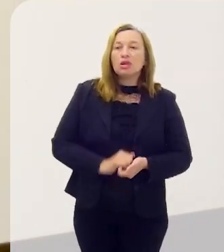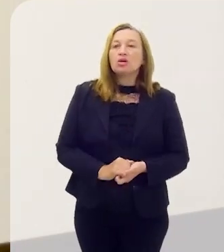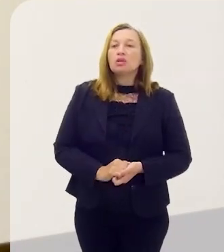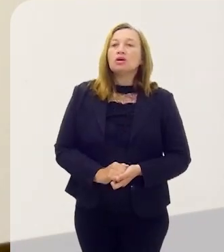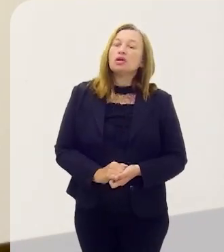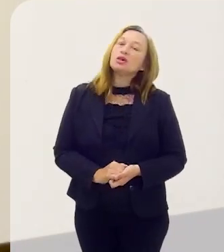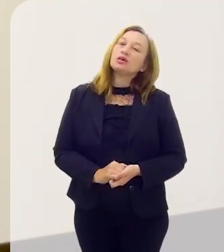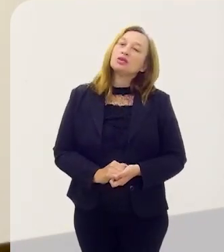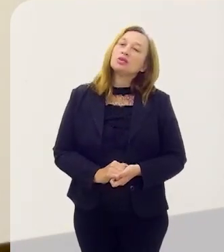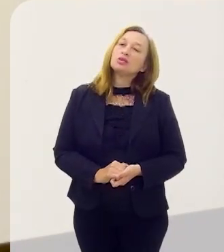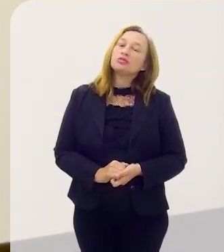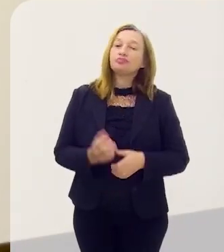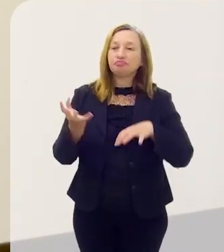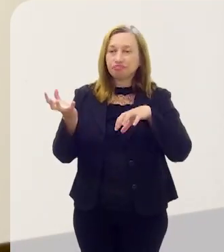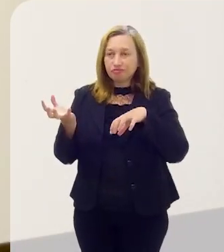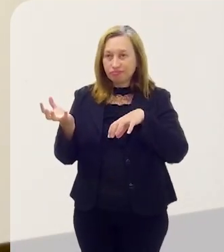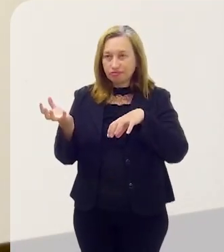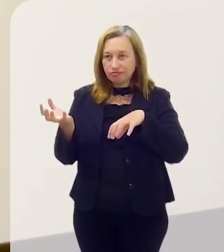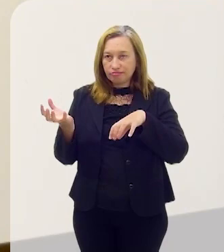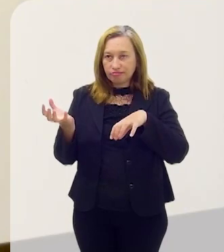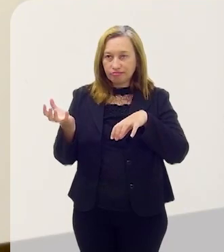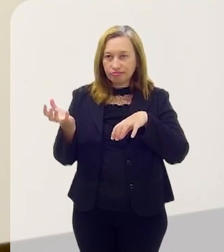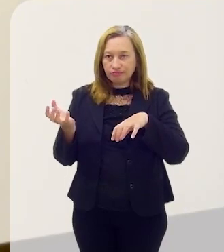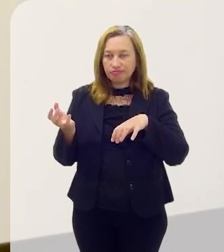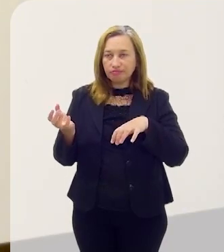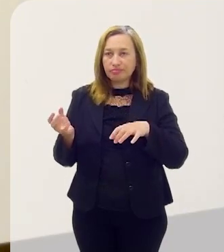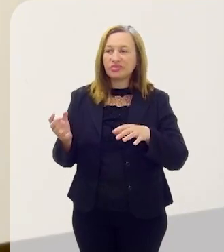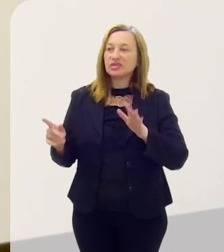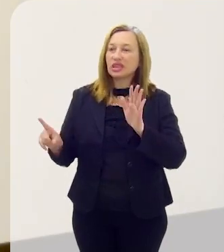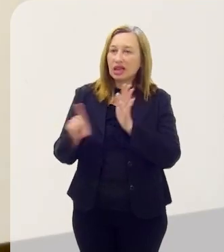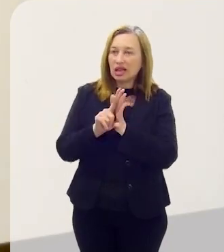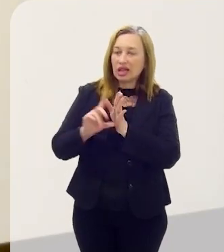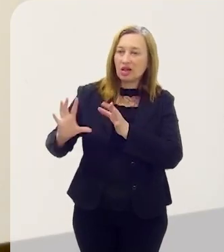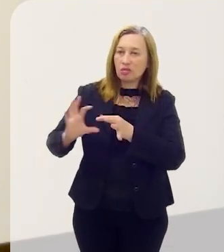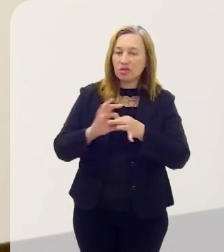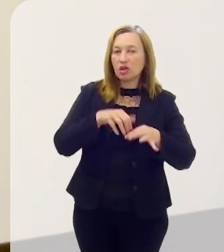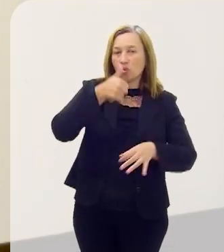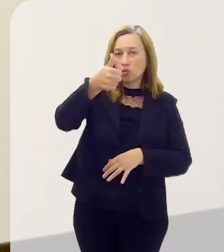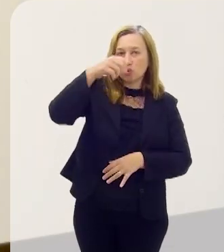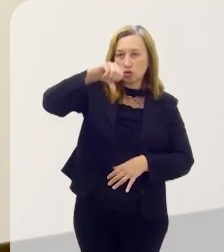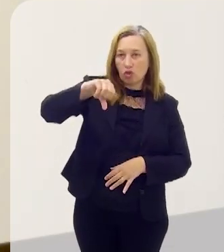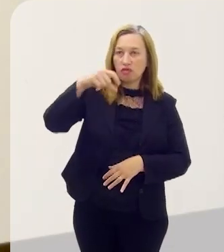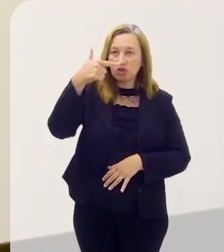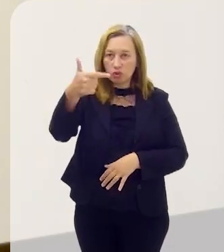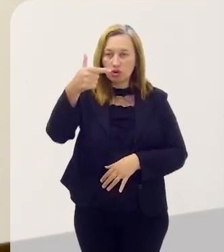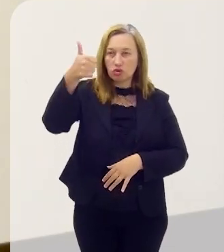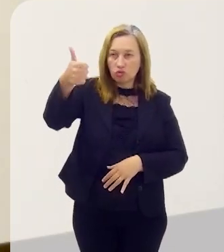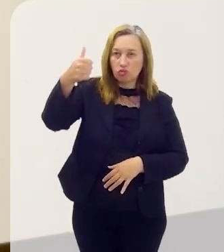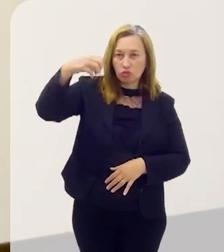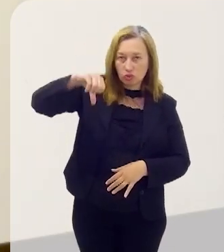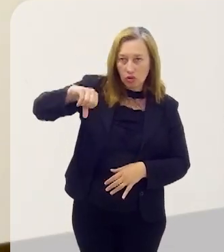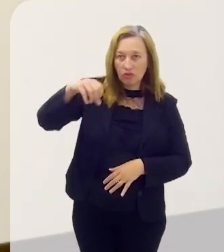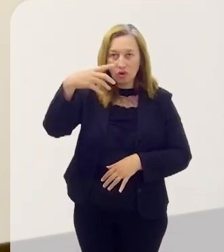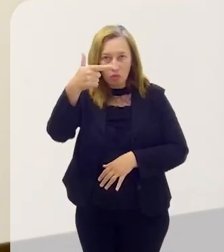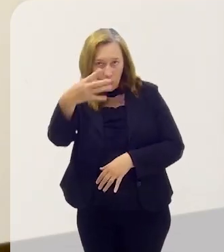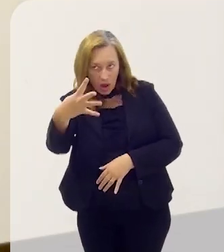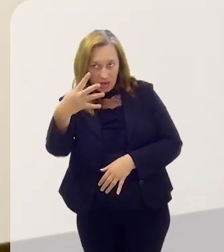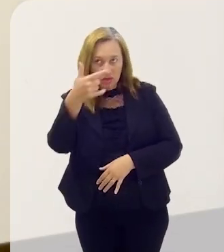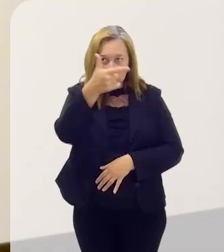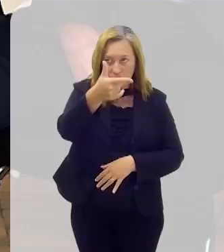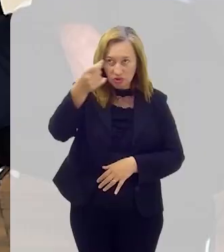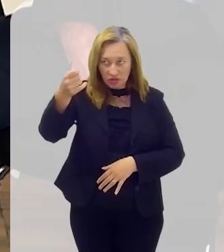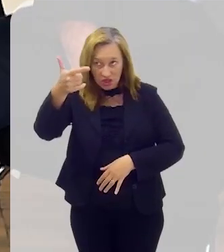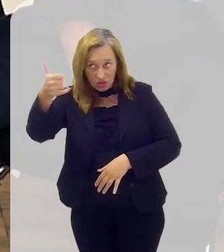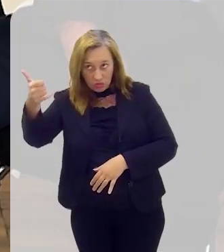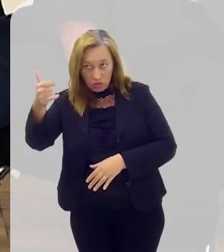que, com a edição do Congresso Nacional das leis complementares 192 e 194 de